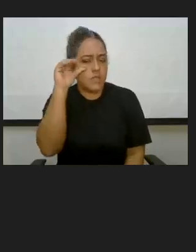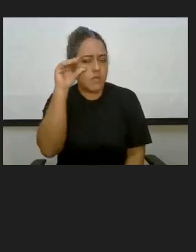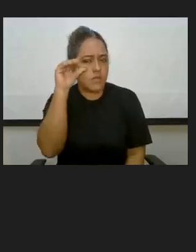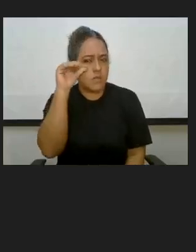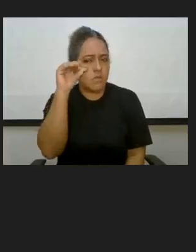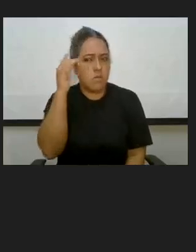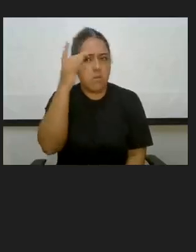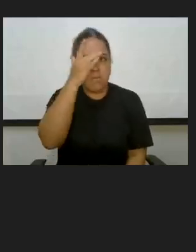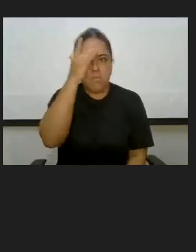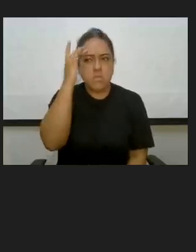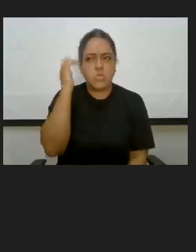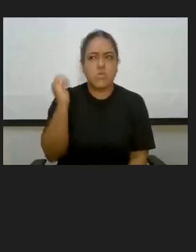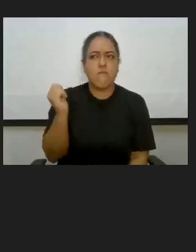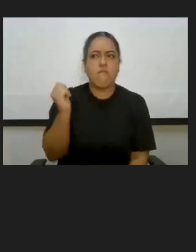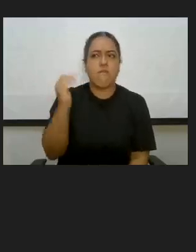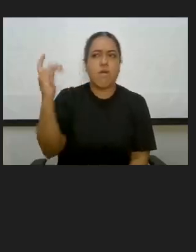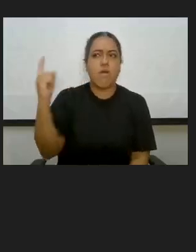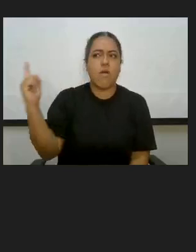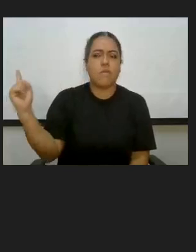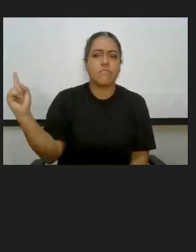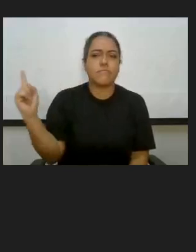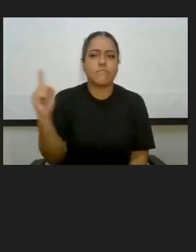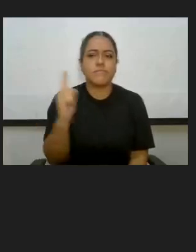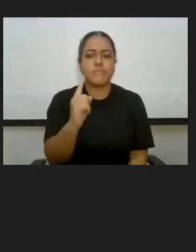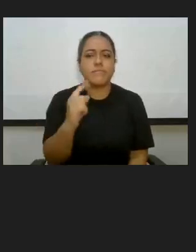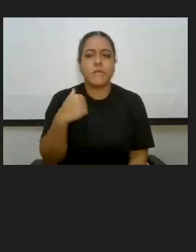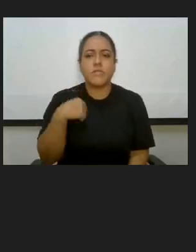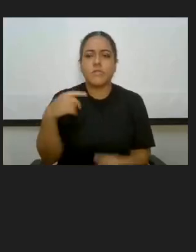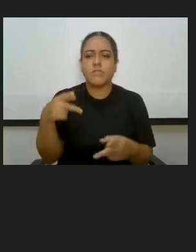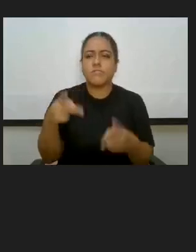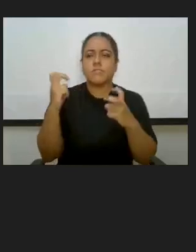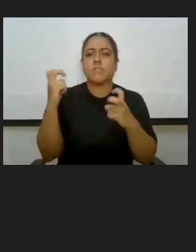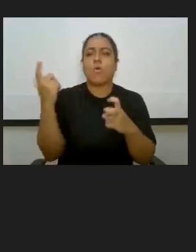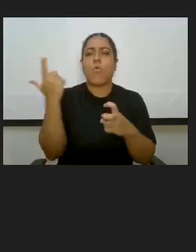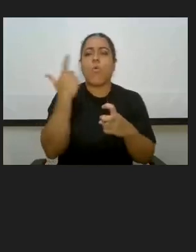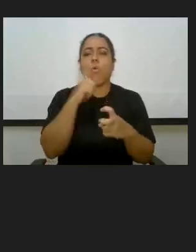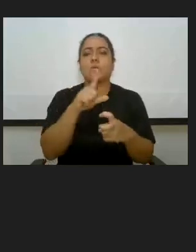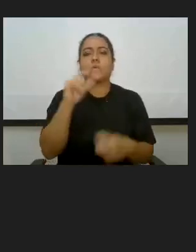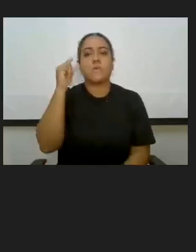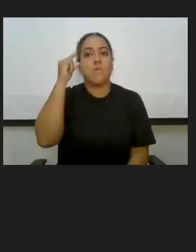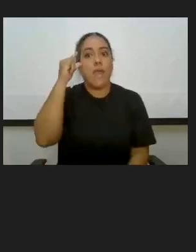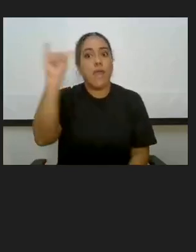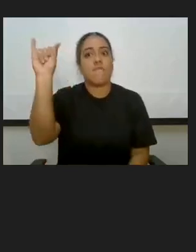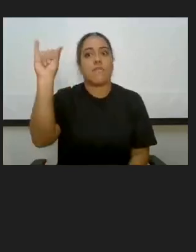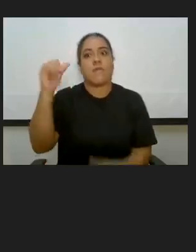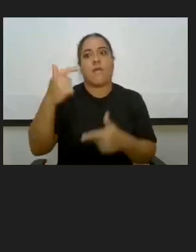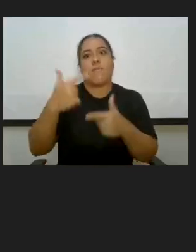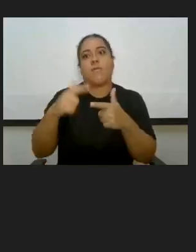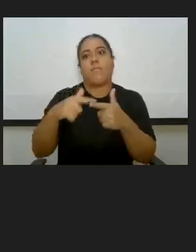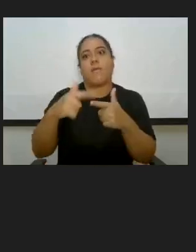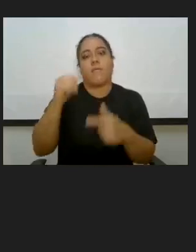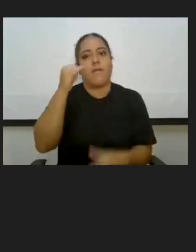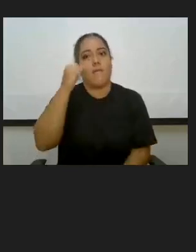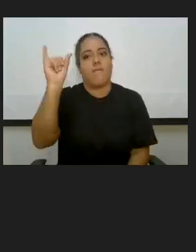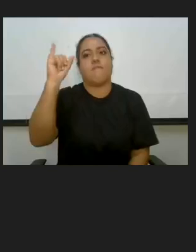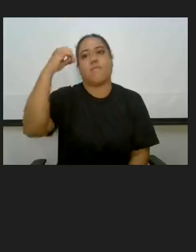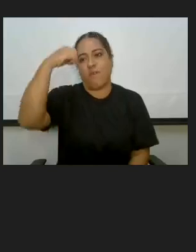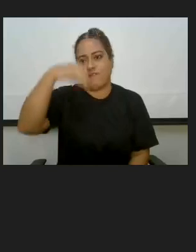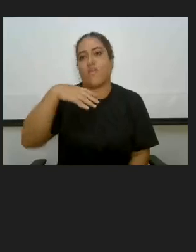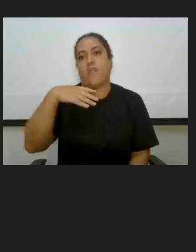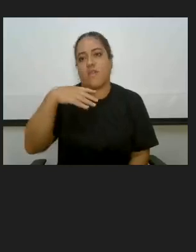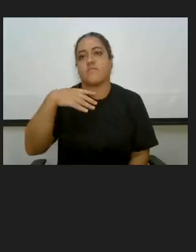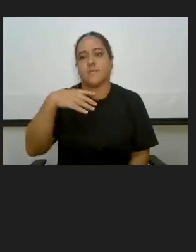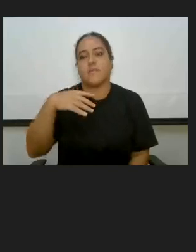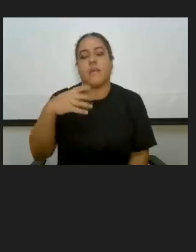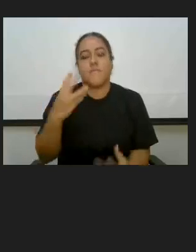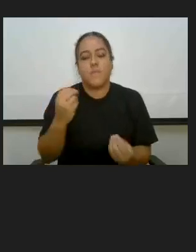externa à comunidade, a gente, né, conseguiu evitar, né, mais uma situação muito